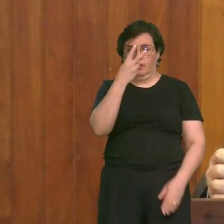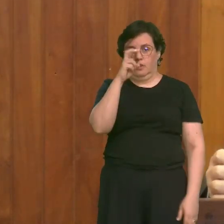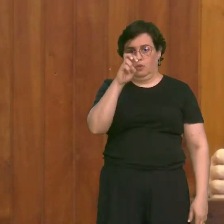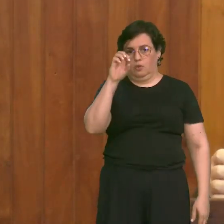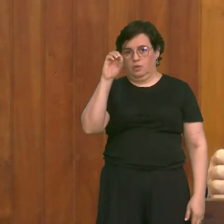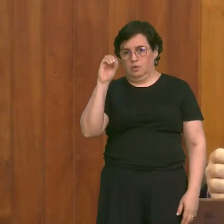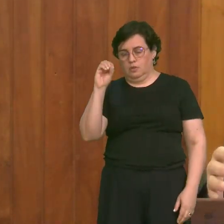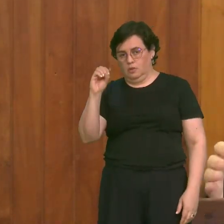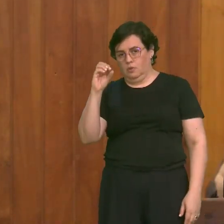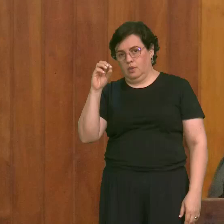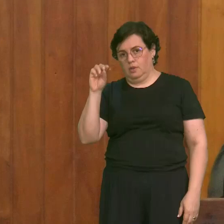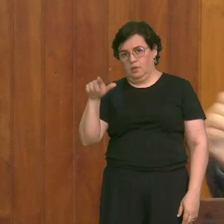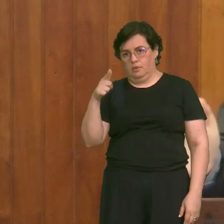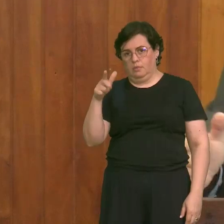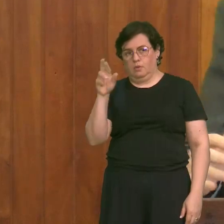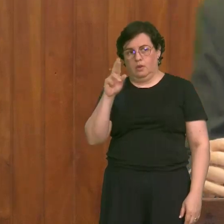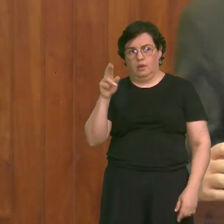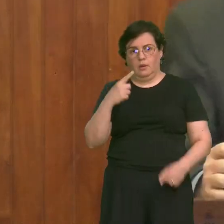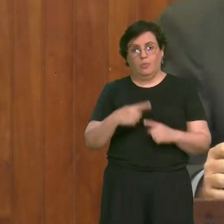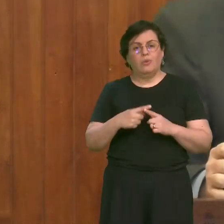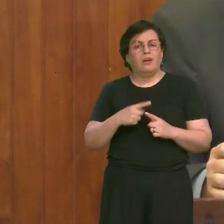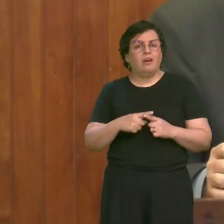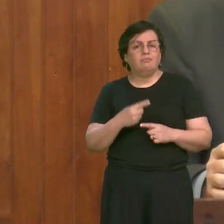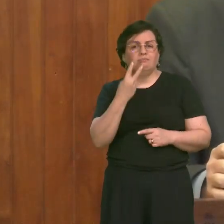250 mil reais